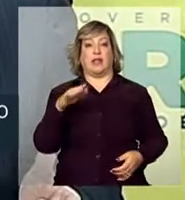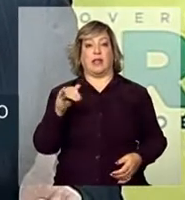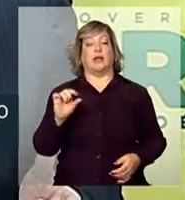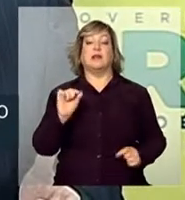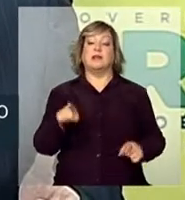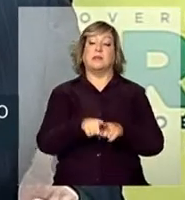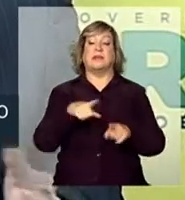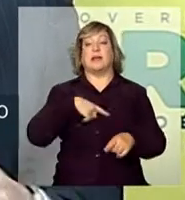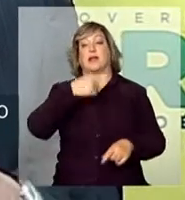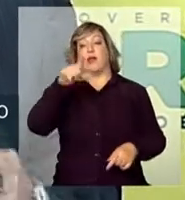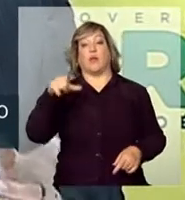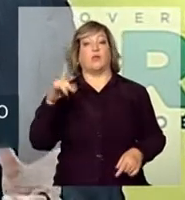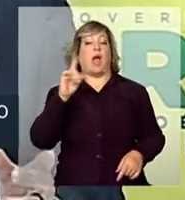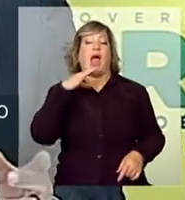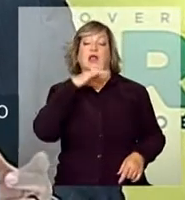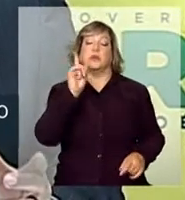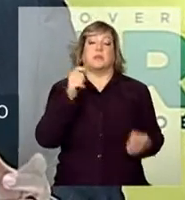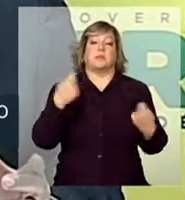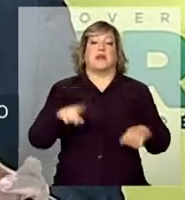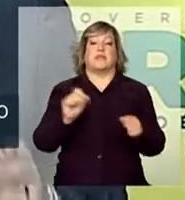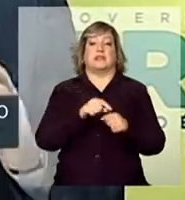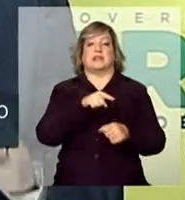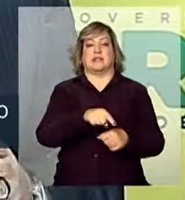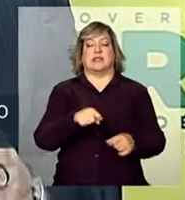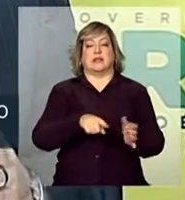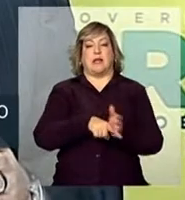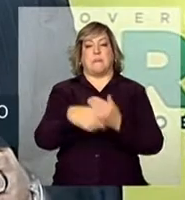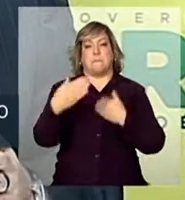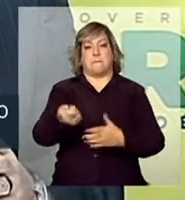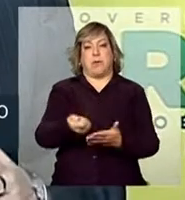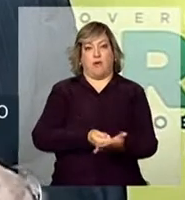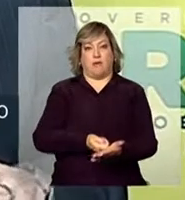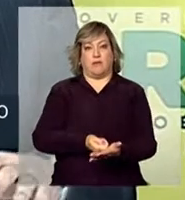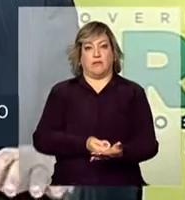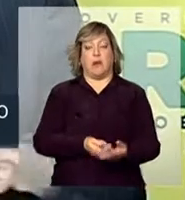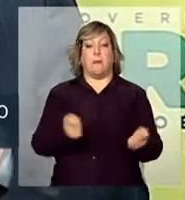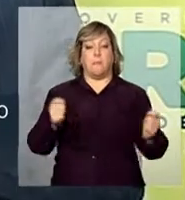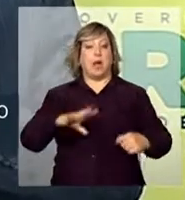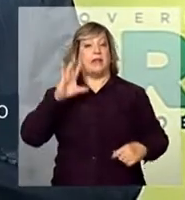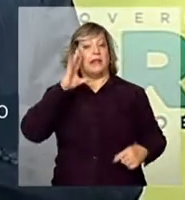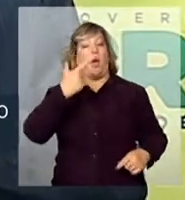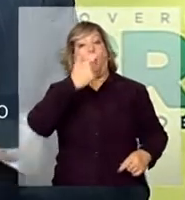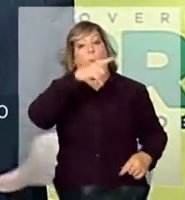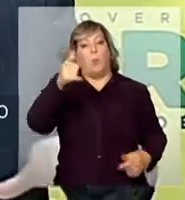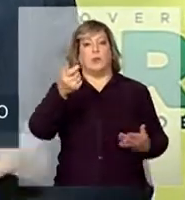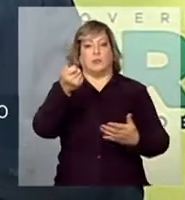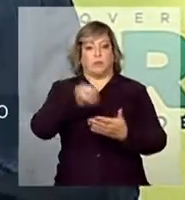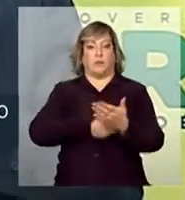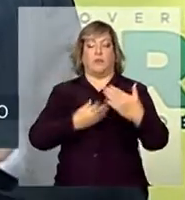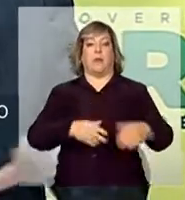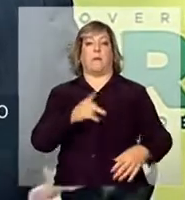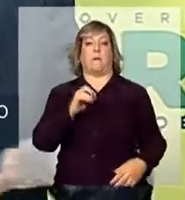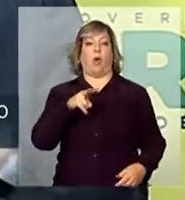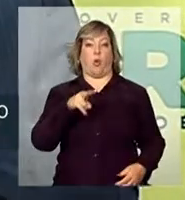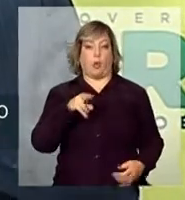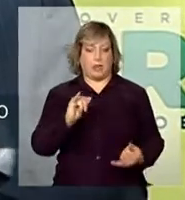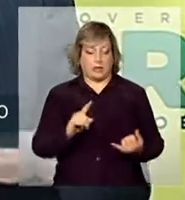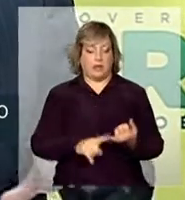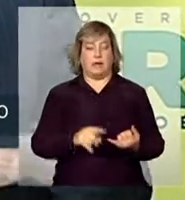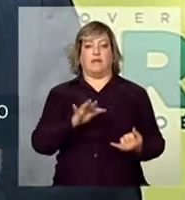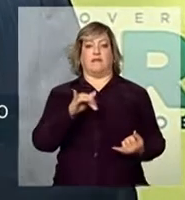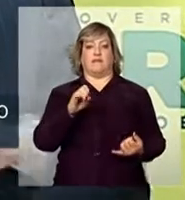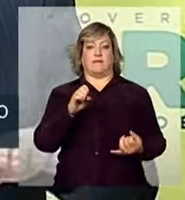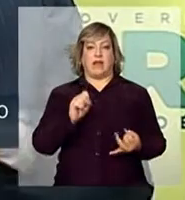precisa fazer o exame eles podem tentar outras bolsas do Ciência sem Fronteira a régua assim como é no ProUni no FIES